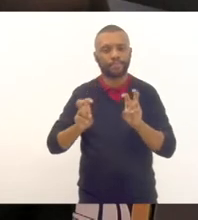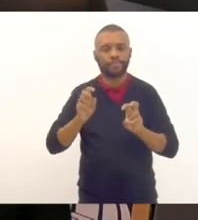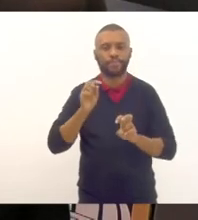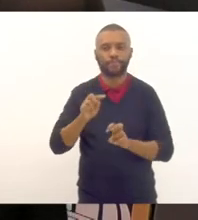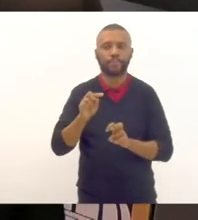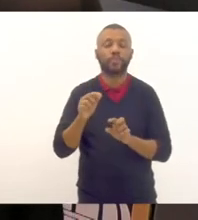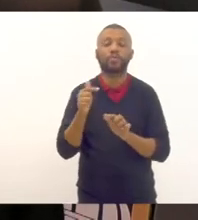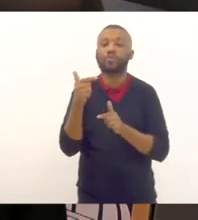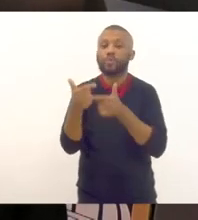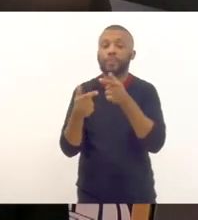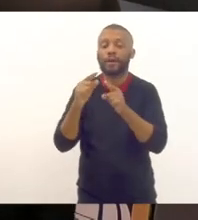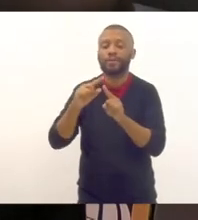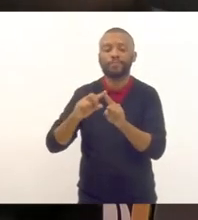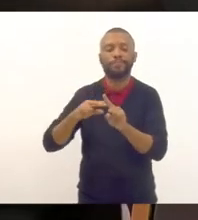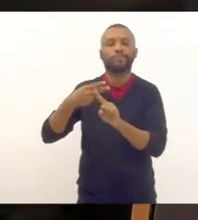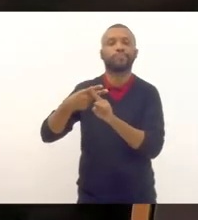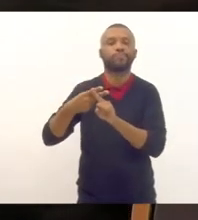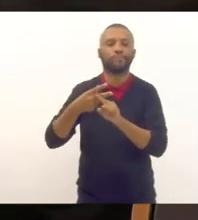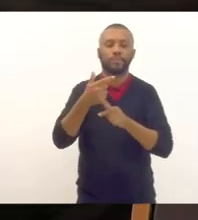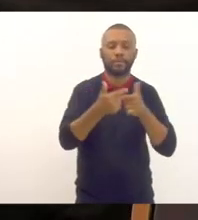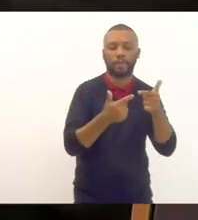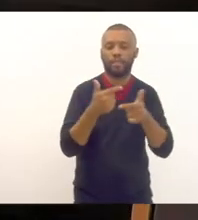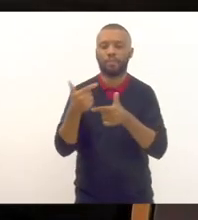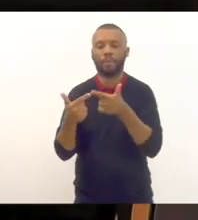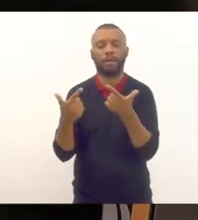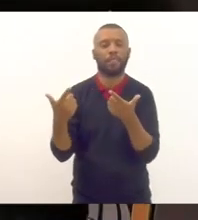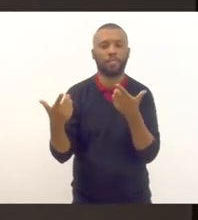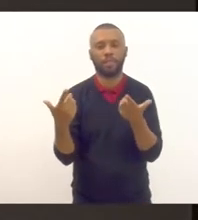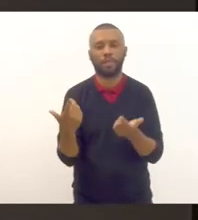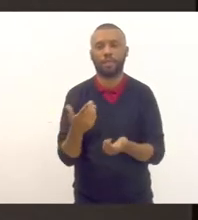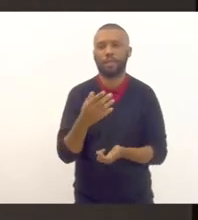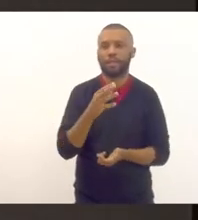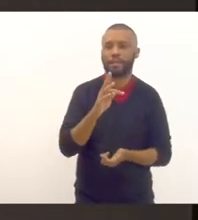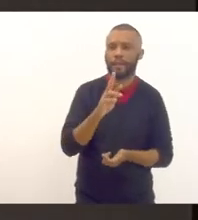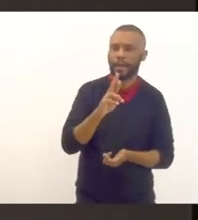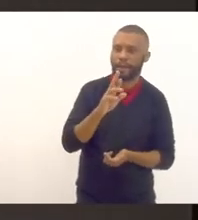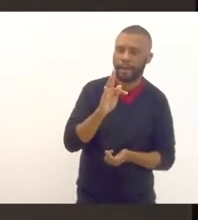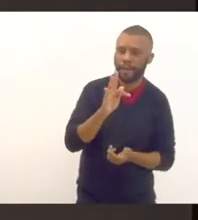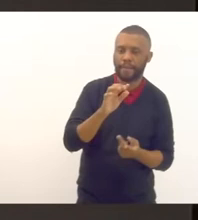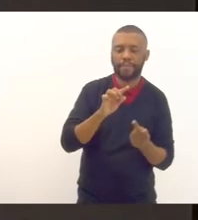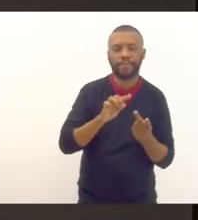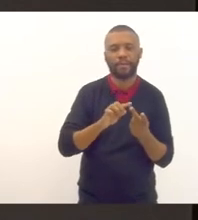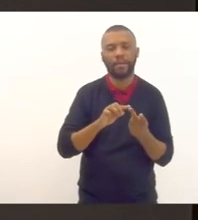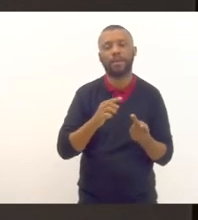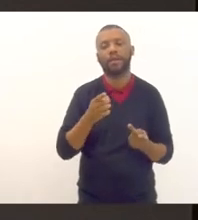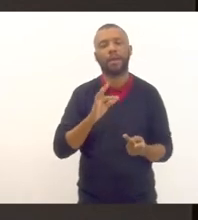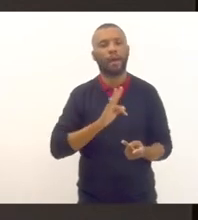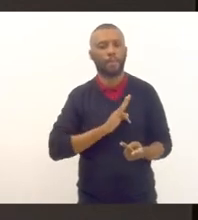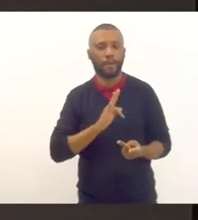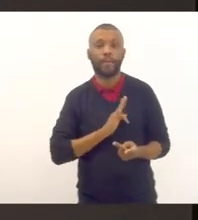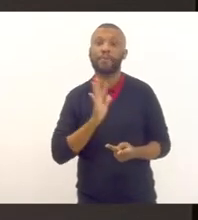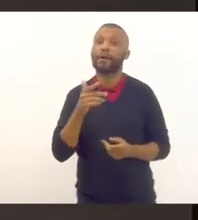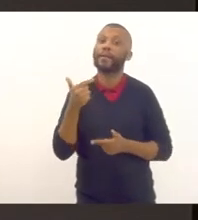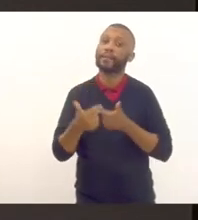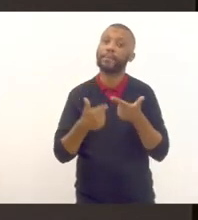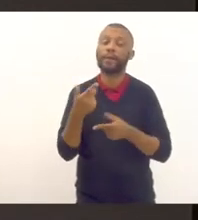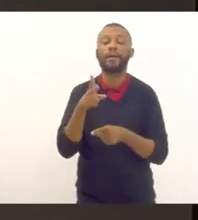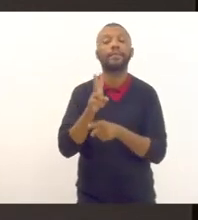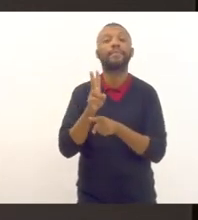do trabalho duplicado, né? Visto que a PRF, a PM, já fazem esse trabalho de